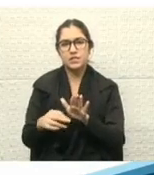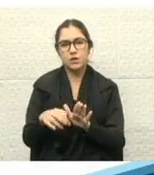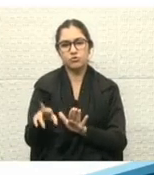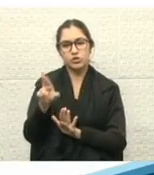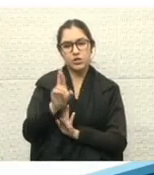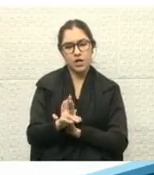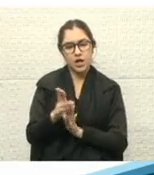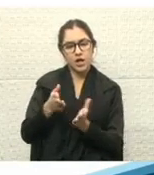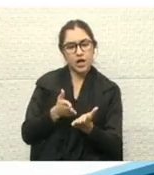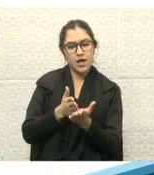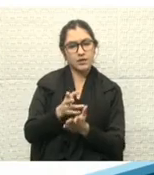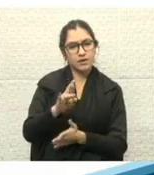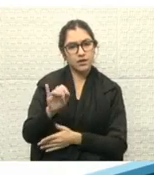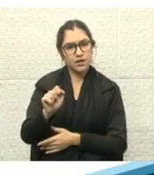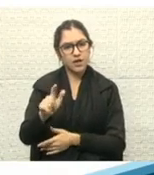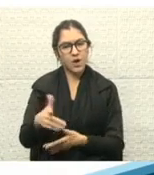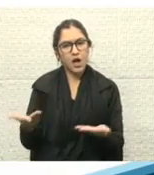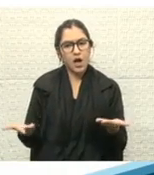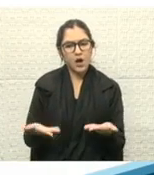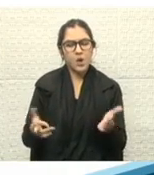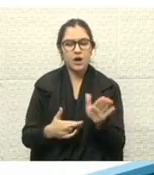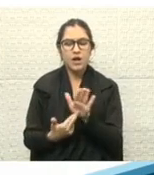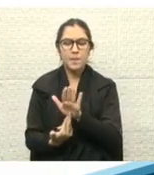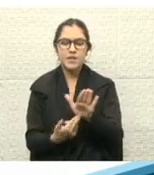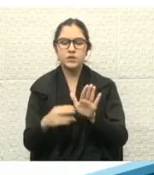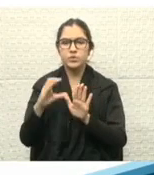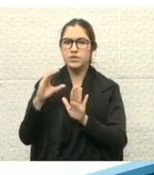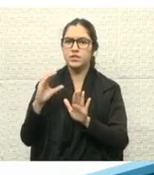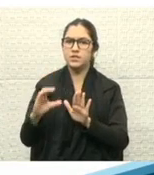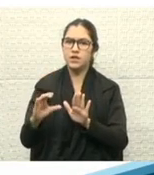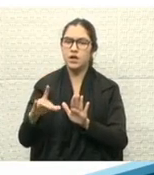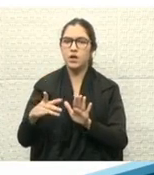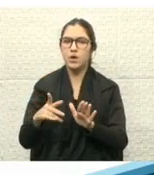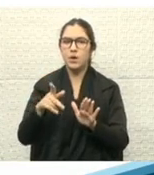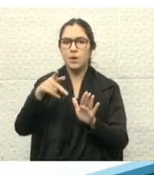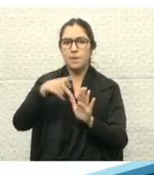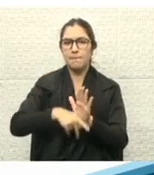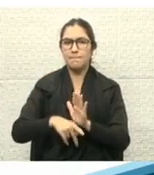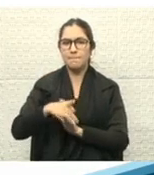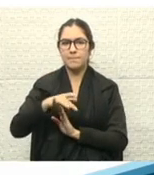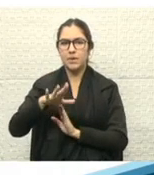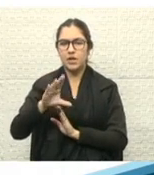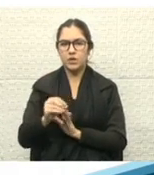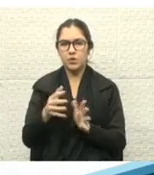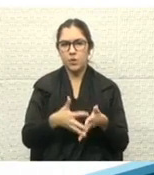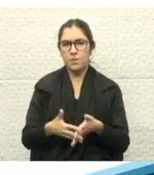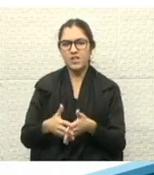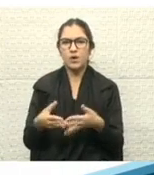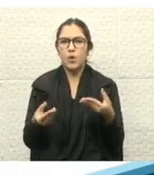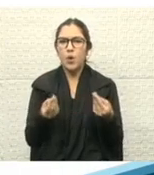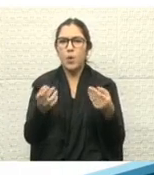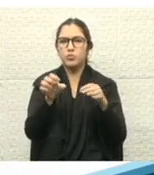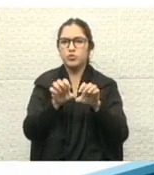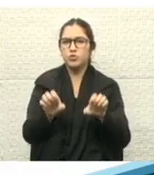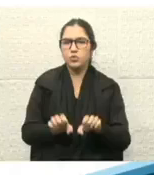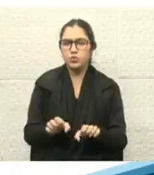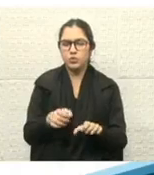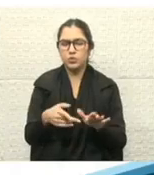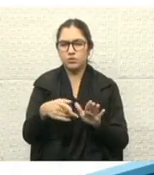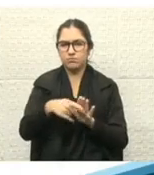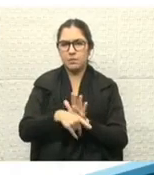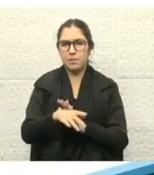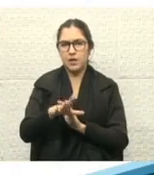R na reta real, e agora a representação de C no plano complexo. Como que é a estrutura desse